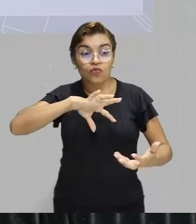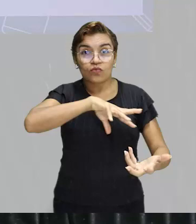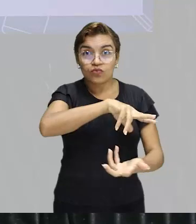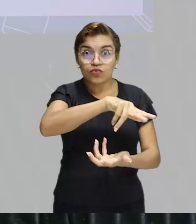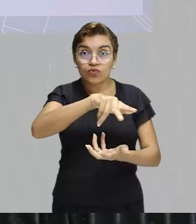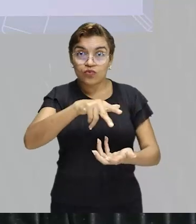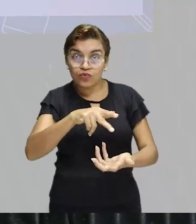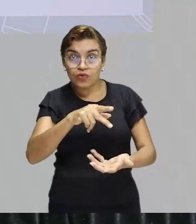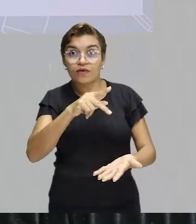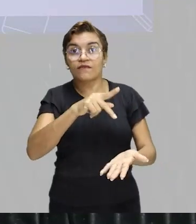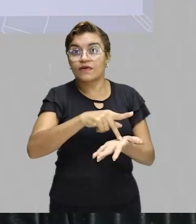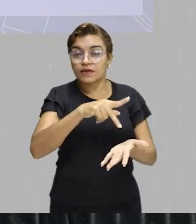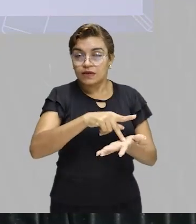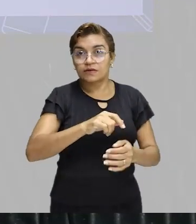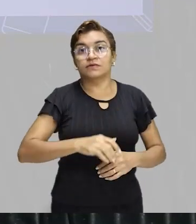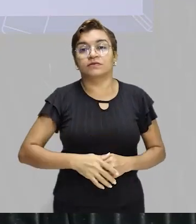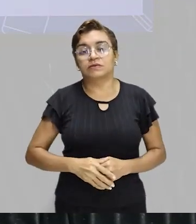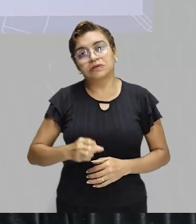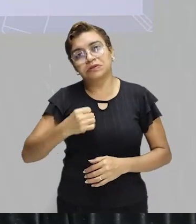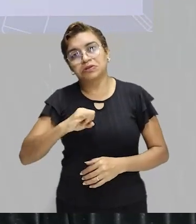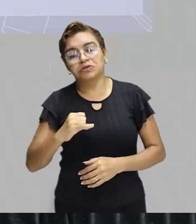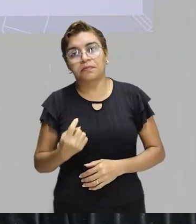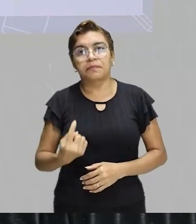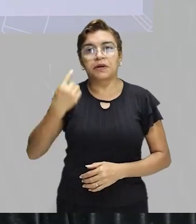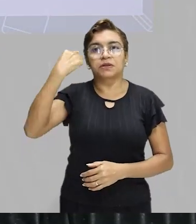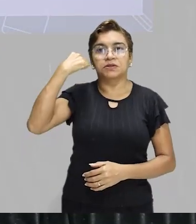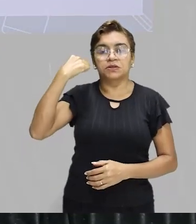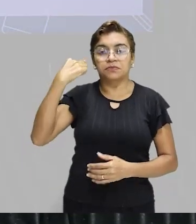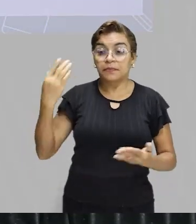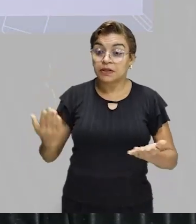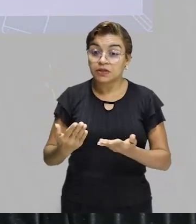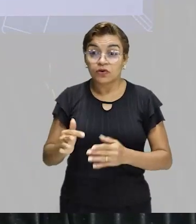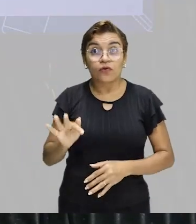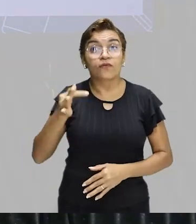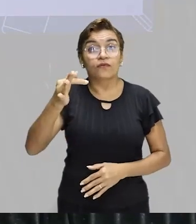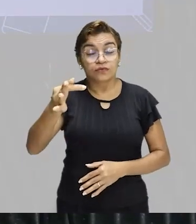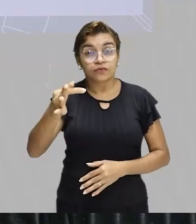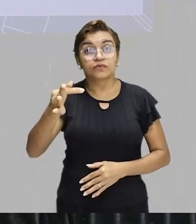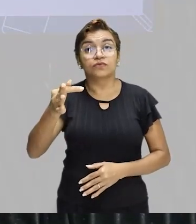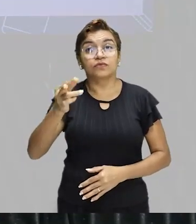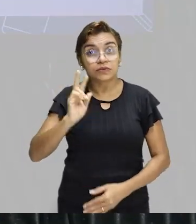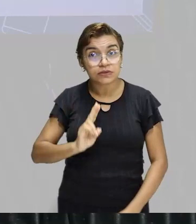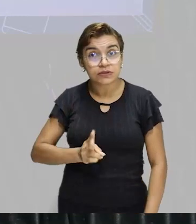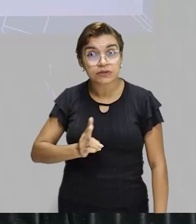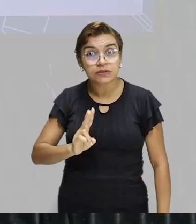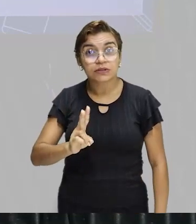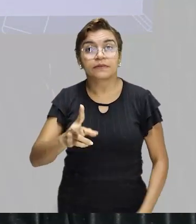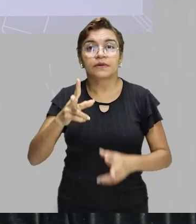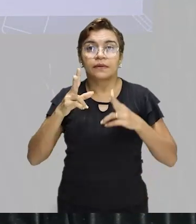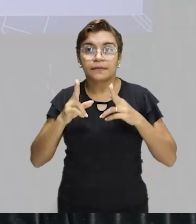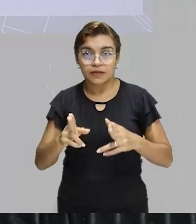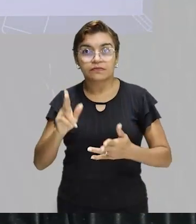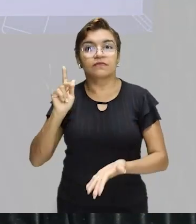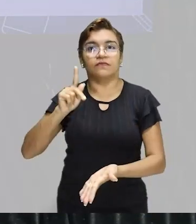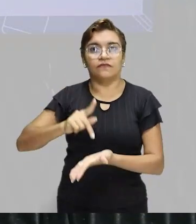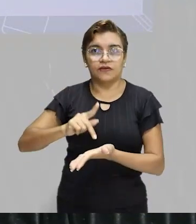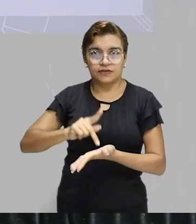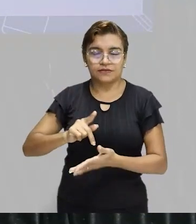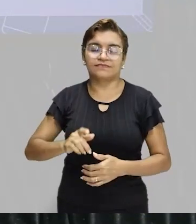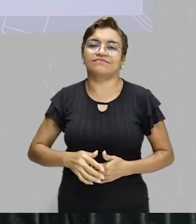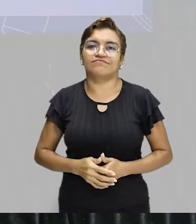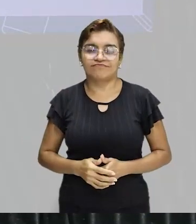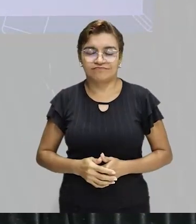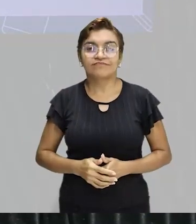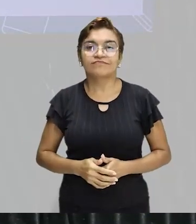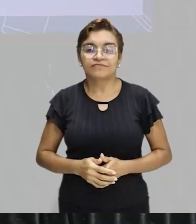mudam, independente se era algo do passado, do presente ou do futuro, elas vão se manter a mesma realidade, elas vão se manter